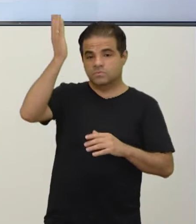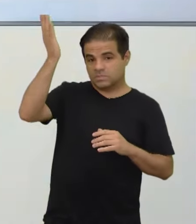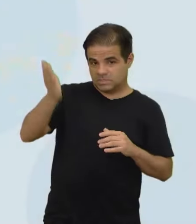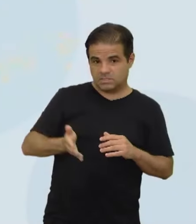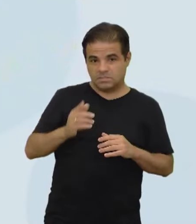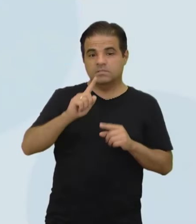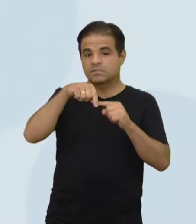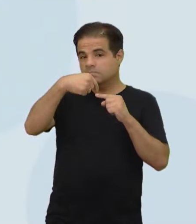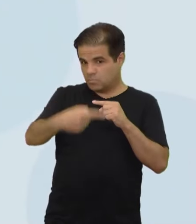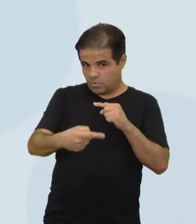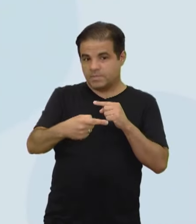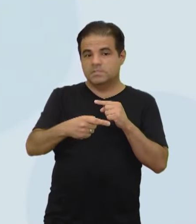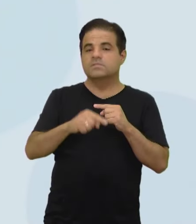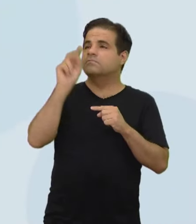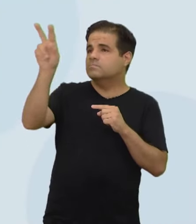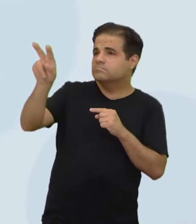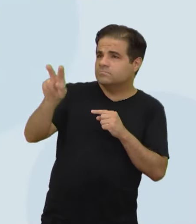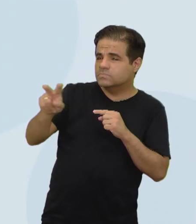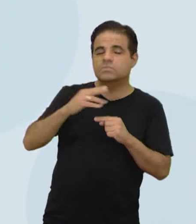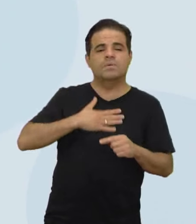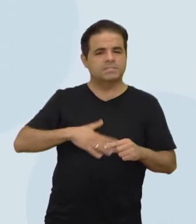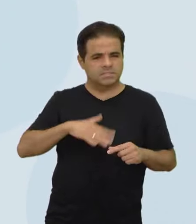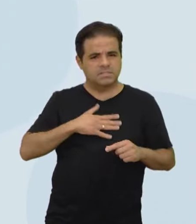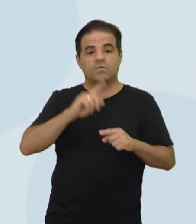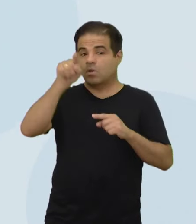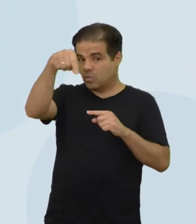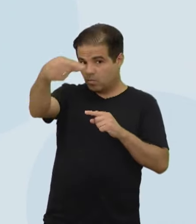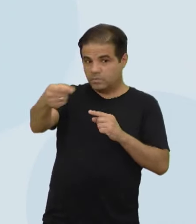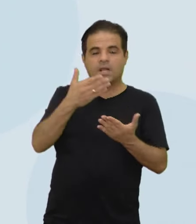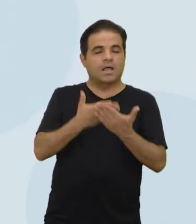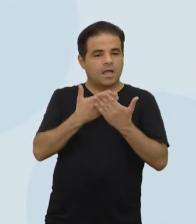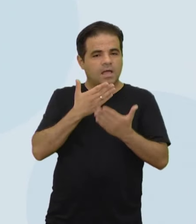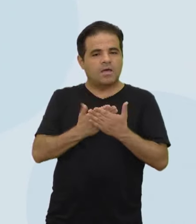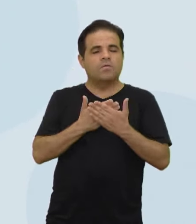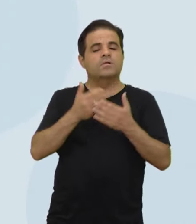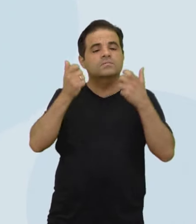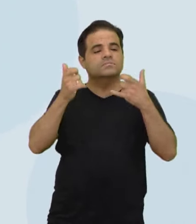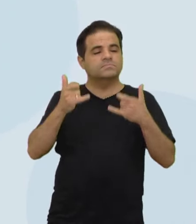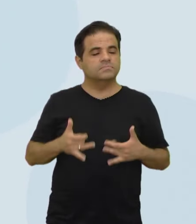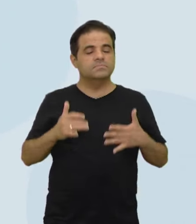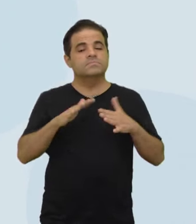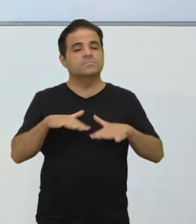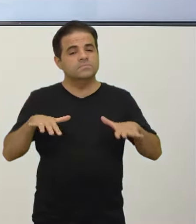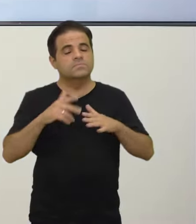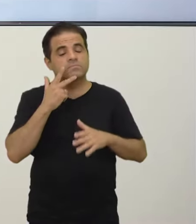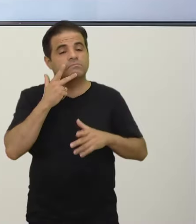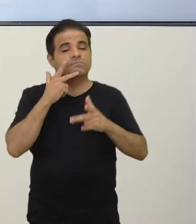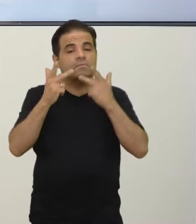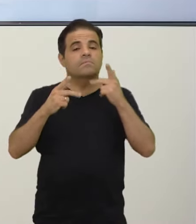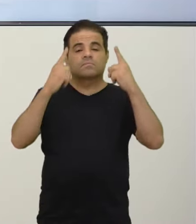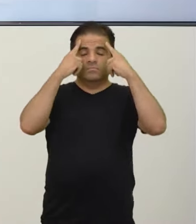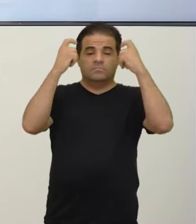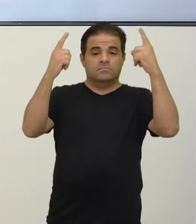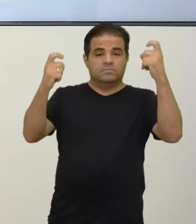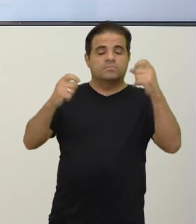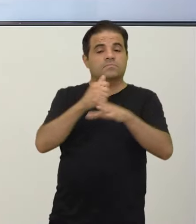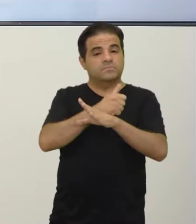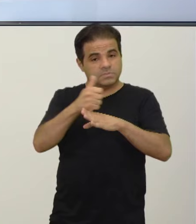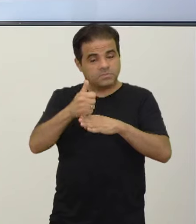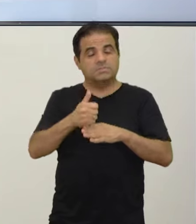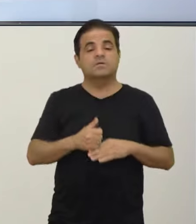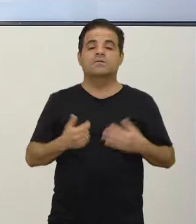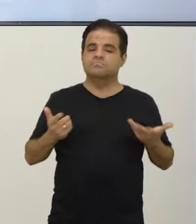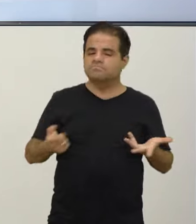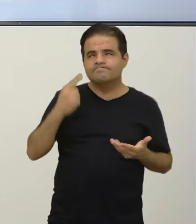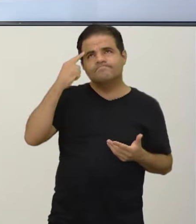vai depois olhar isso com muito mais calma na próxima aula, mas quando a gente fala sobre violência moral,